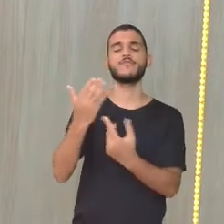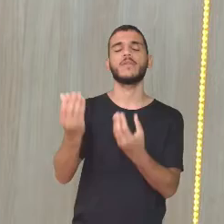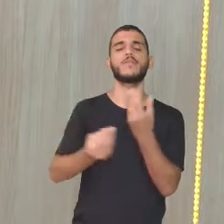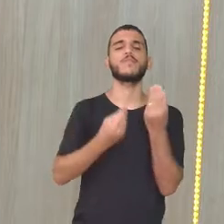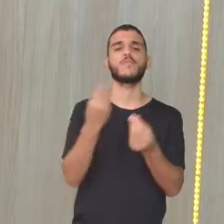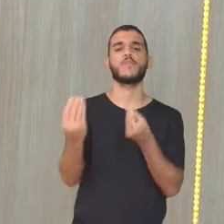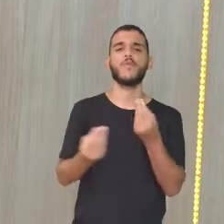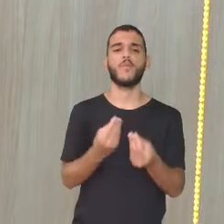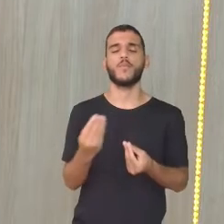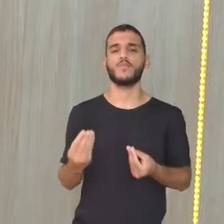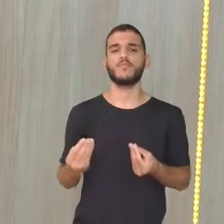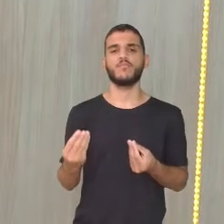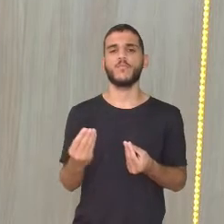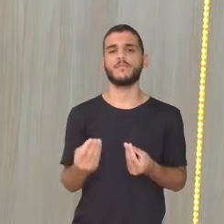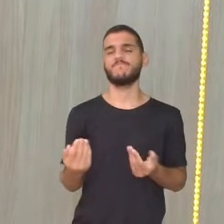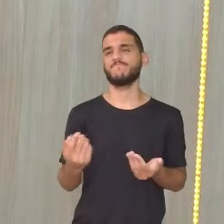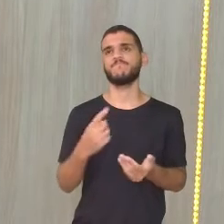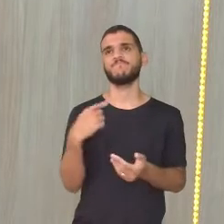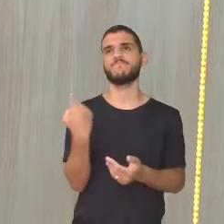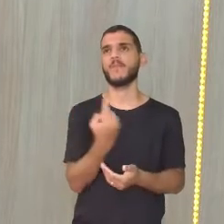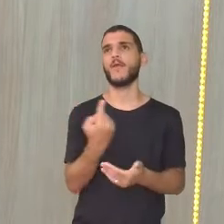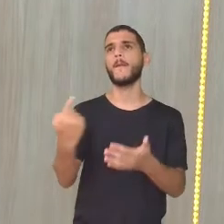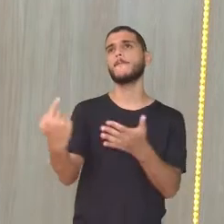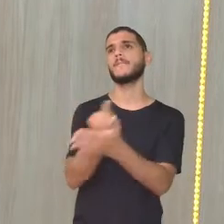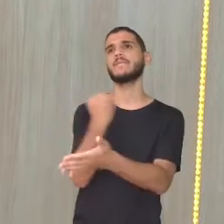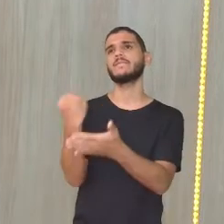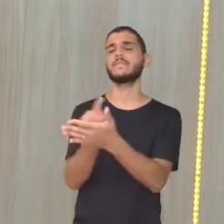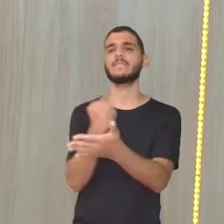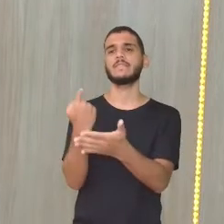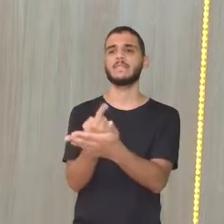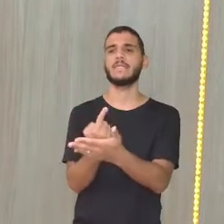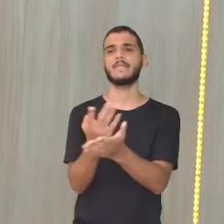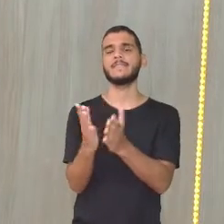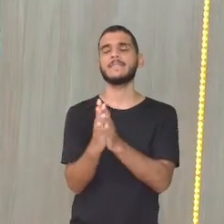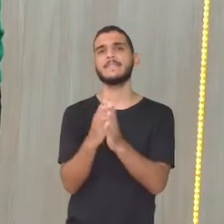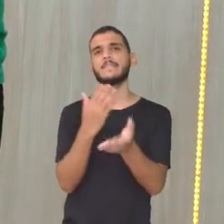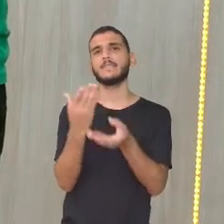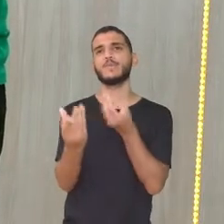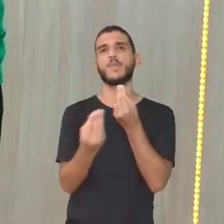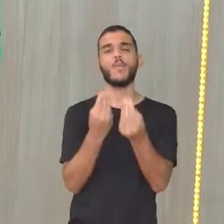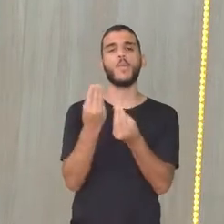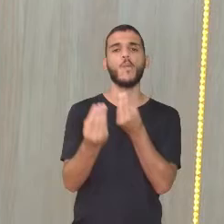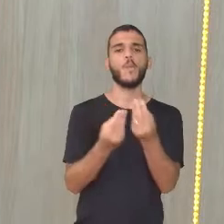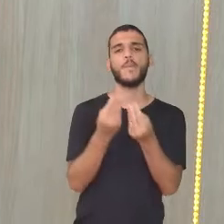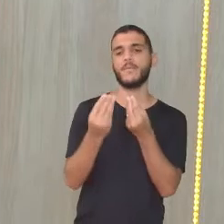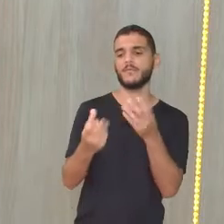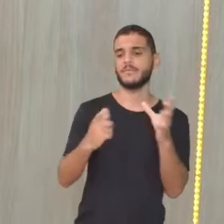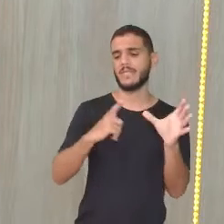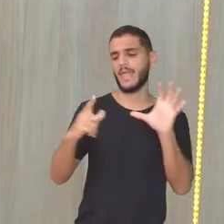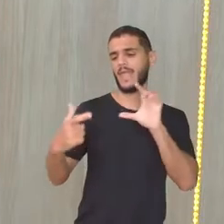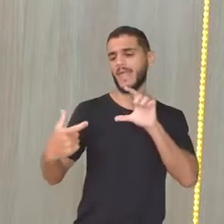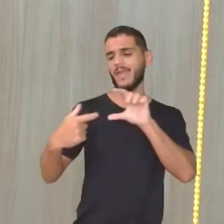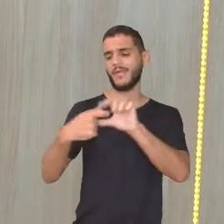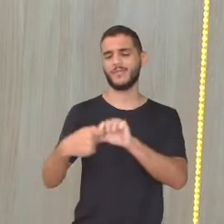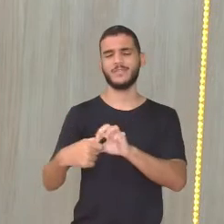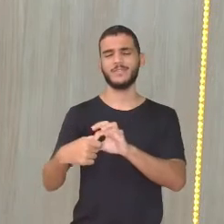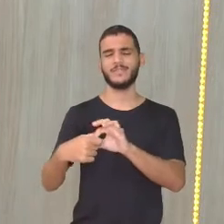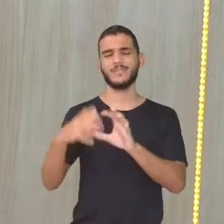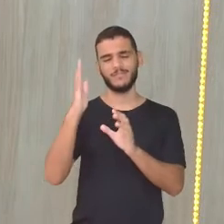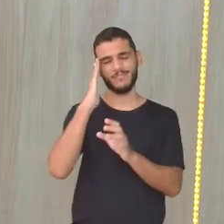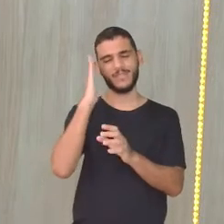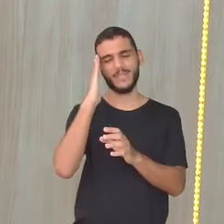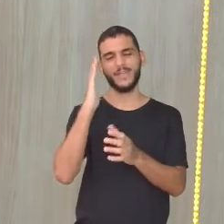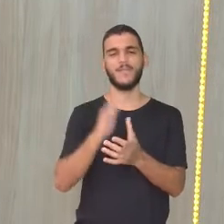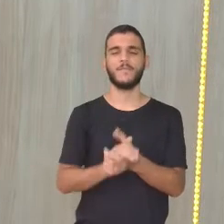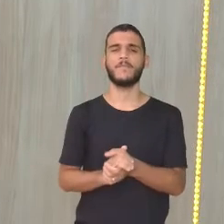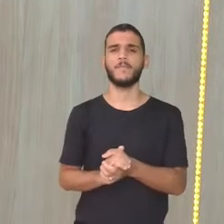gente se perguntar, né? Mas isso aqui vai se relacionar com o quê? Ou esse fenômeno que eu estou